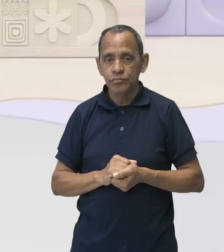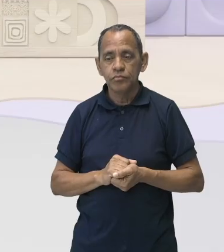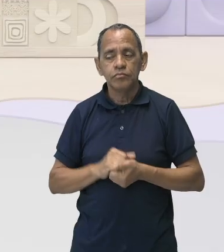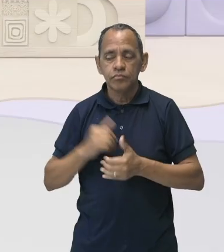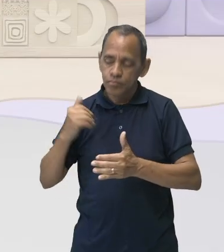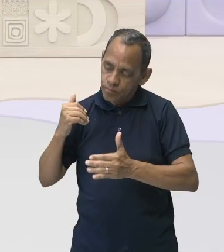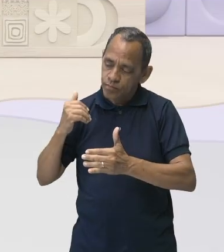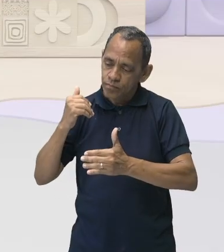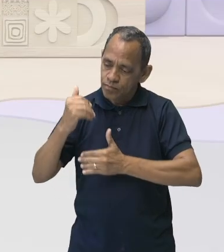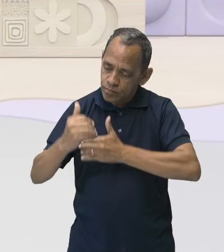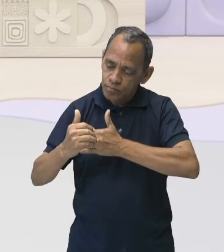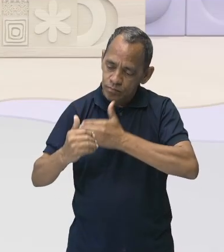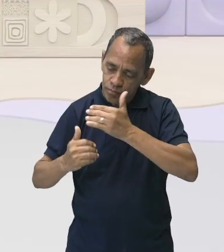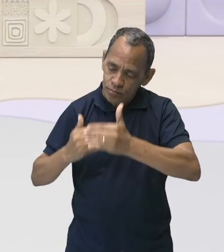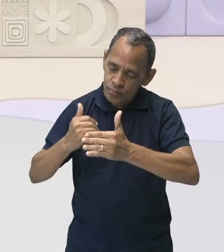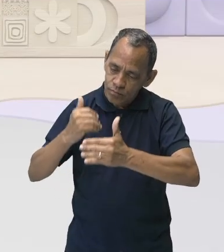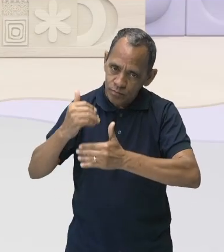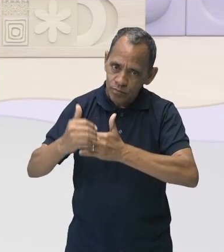paulatinamente,